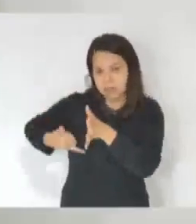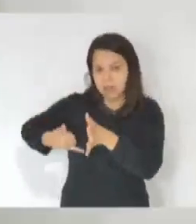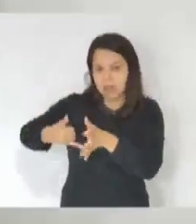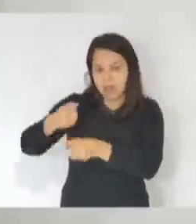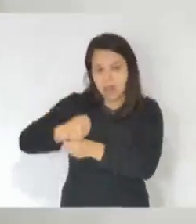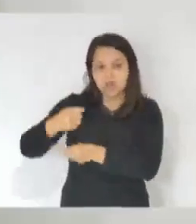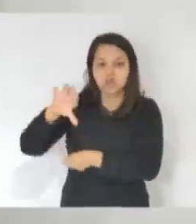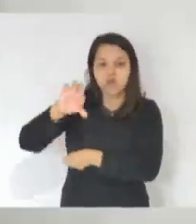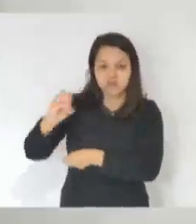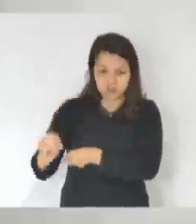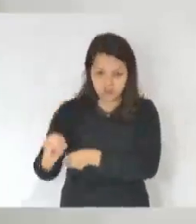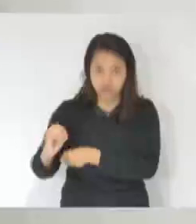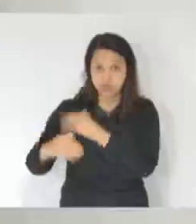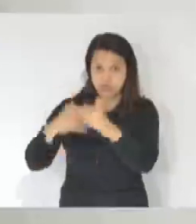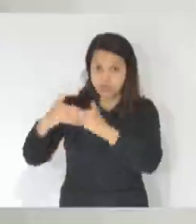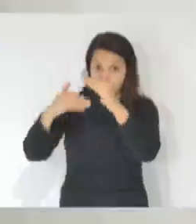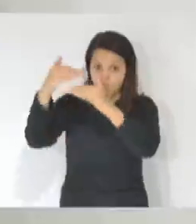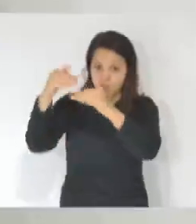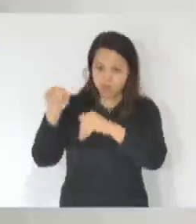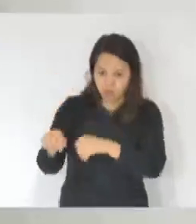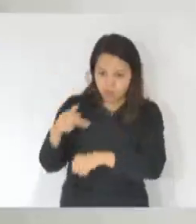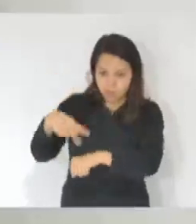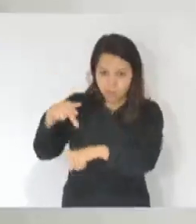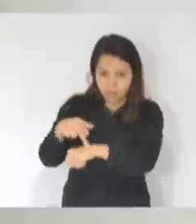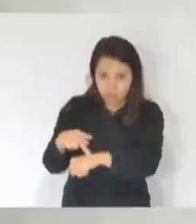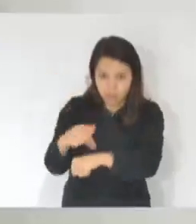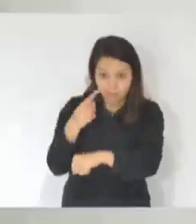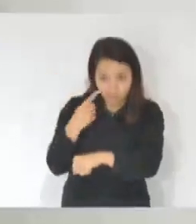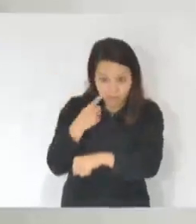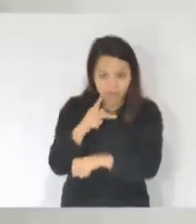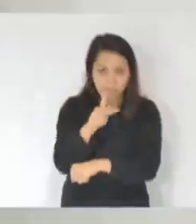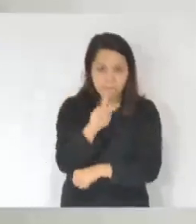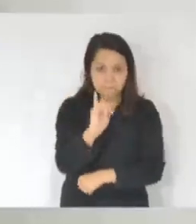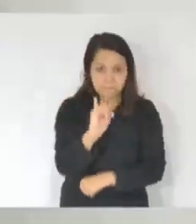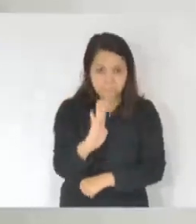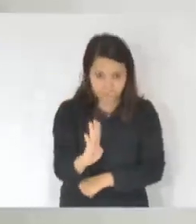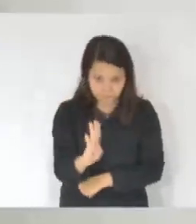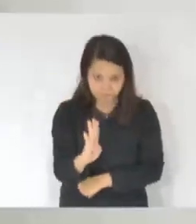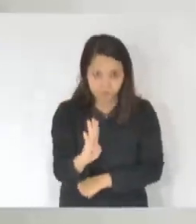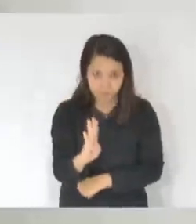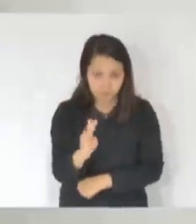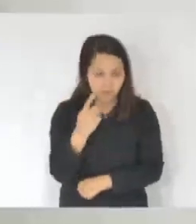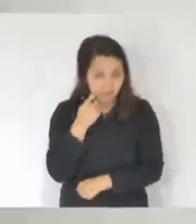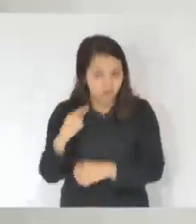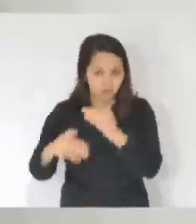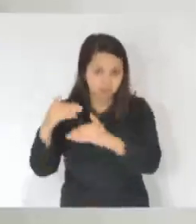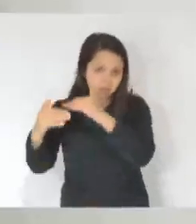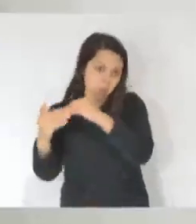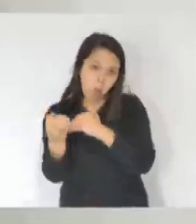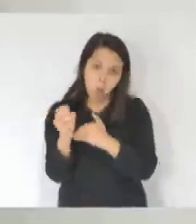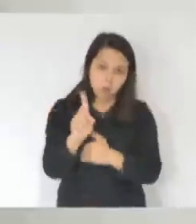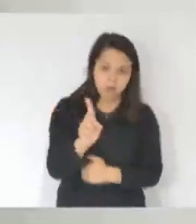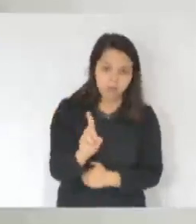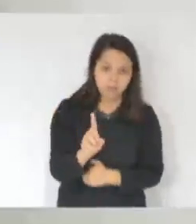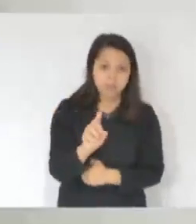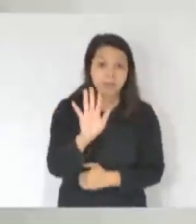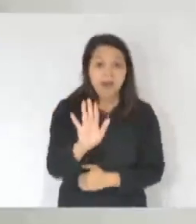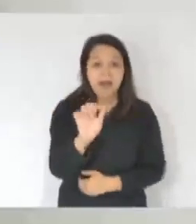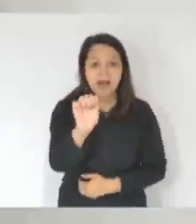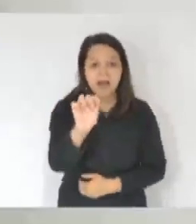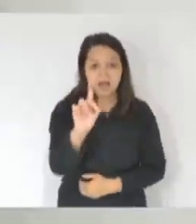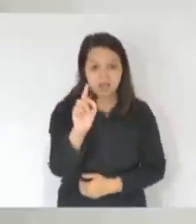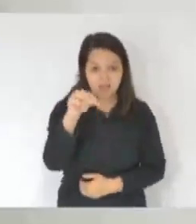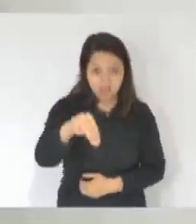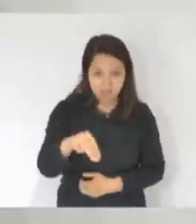era prioritariamente olhado pelo PIB, como eu falei anteriormente. O ODM provocou uma reflexão e vem o